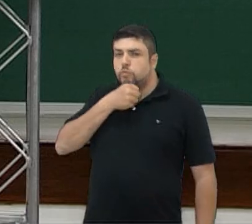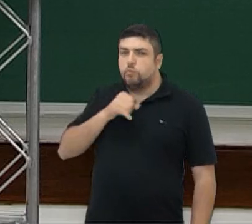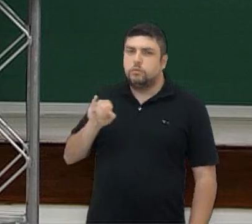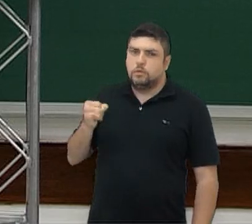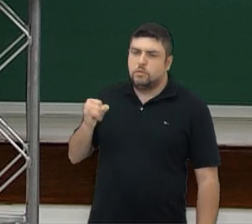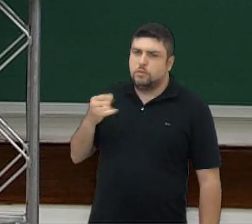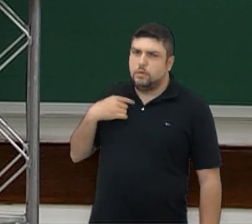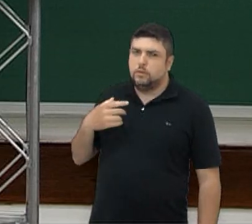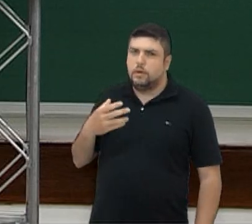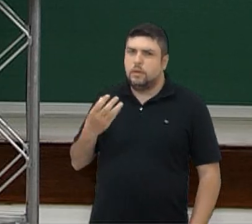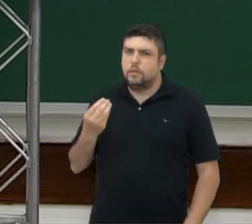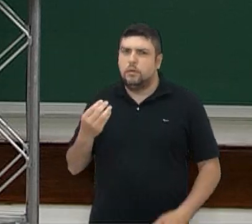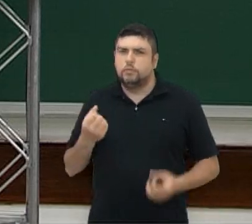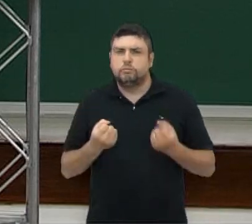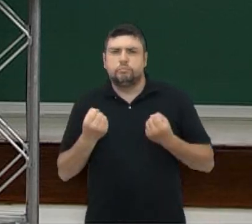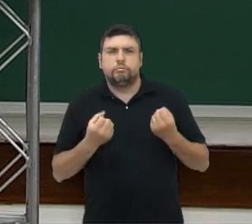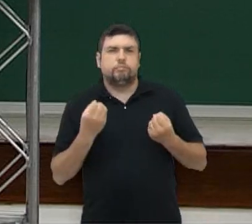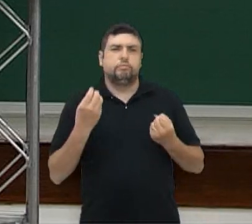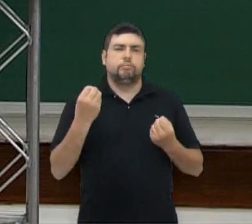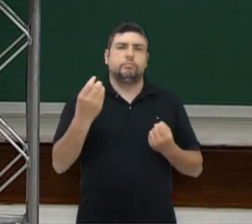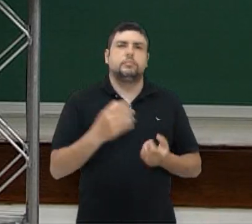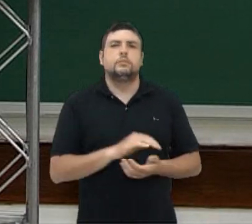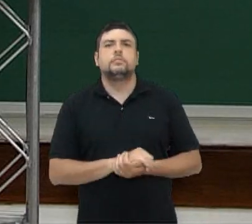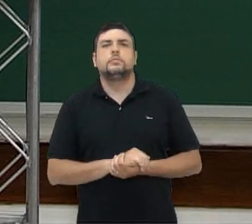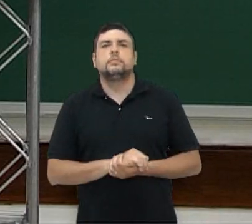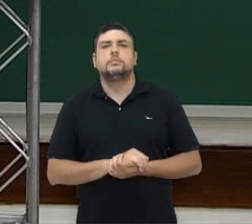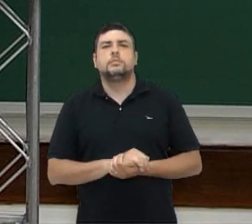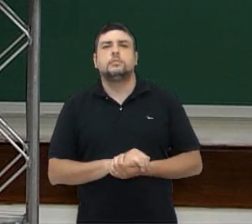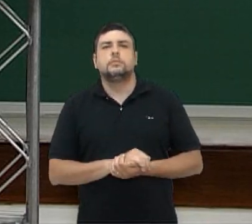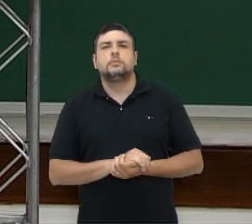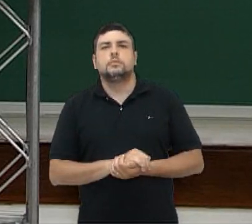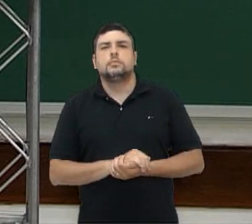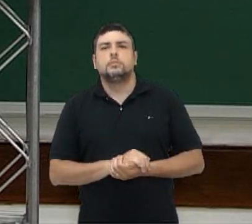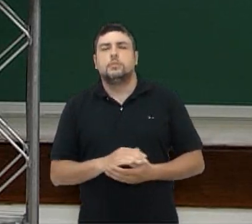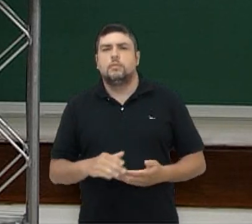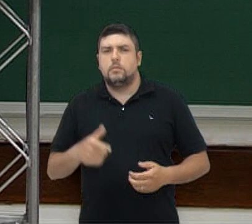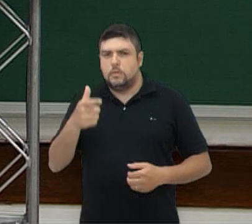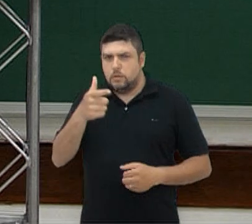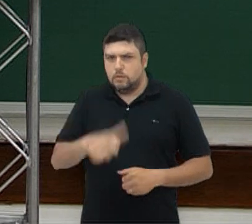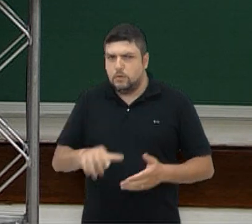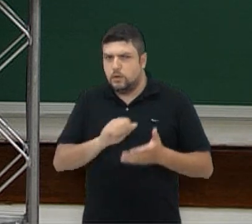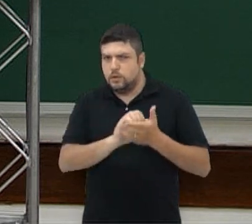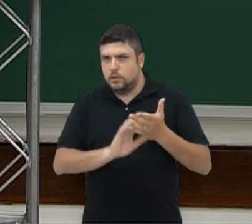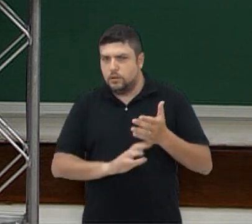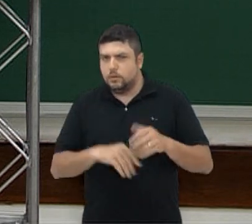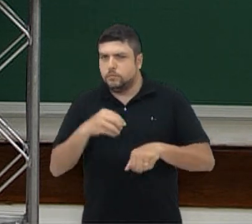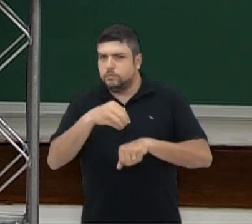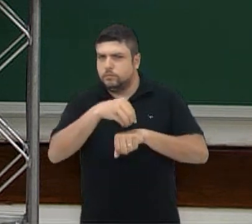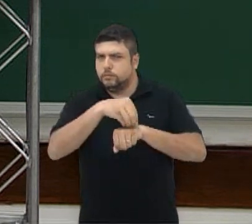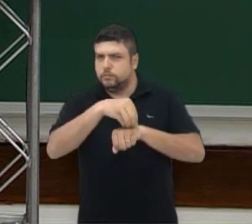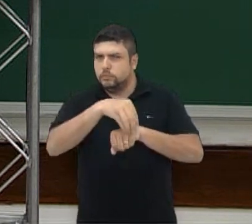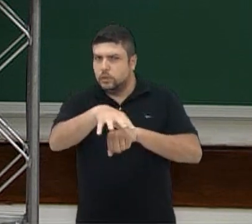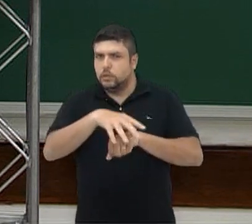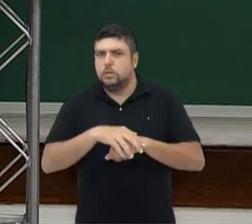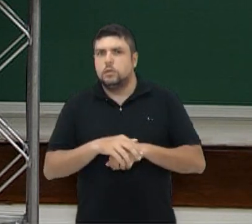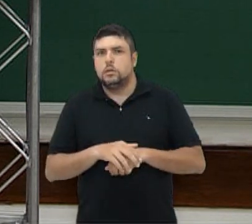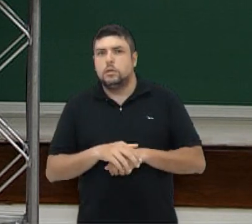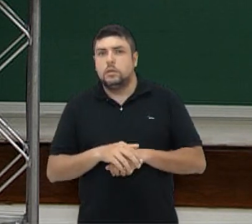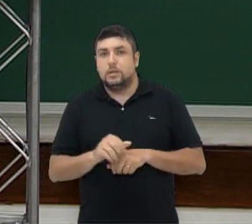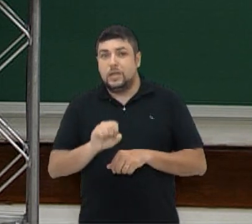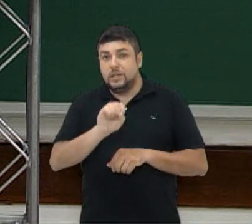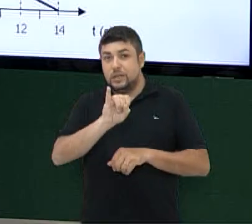minhas aulas. Vamos lá então, gente. Mais um exercício para a gente poder iniciar aqui. Já vou dar dica para vocês. Se vocês fizerem